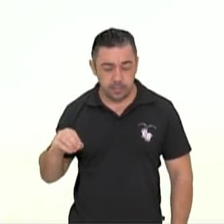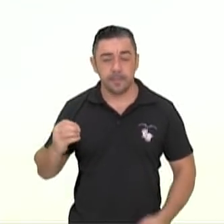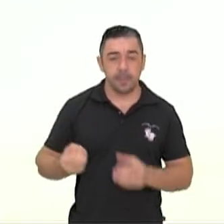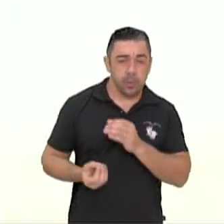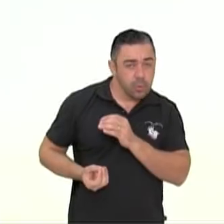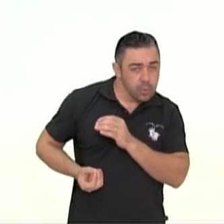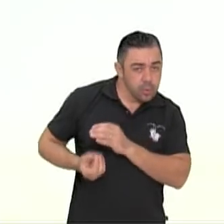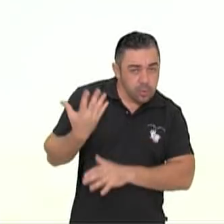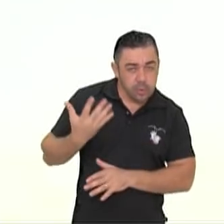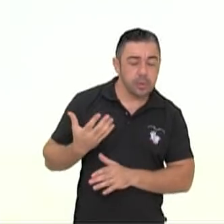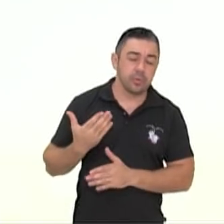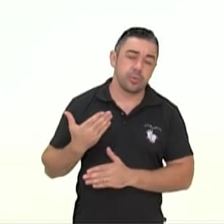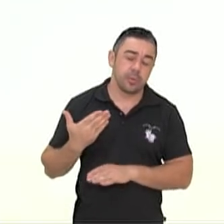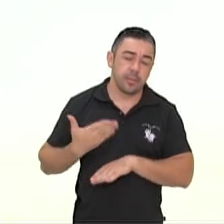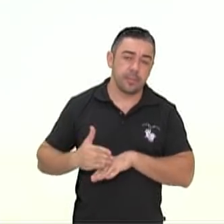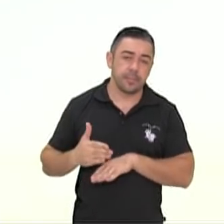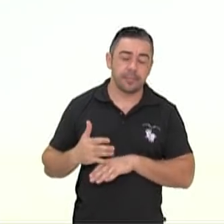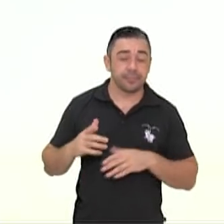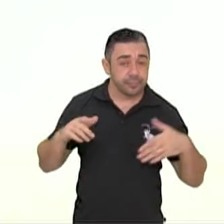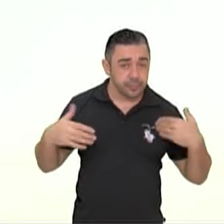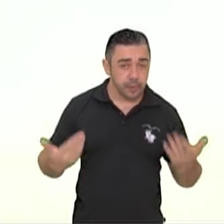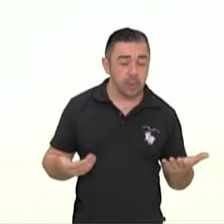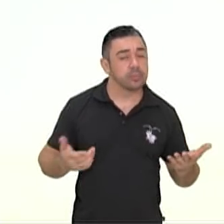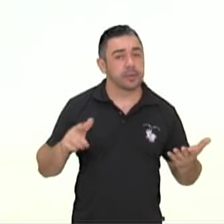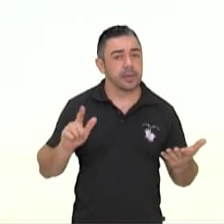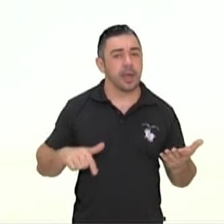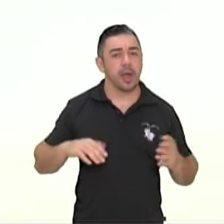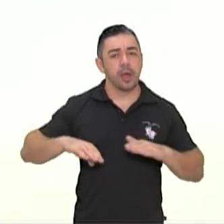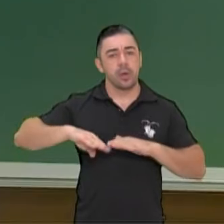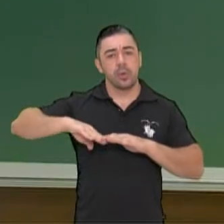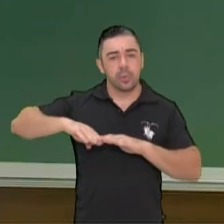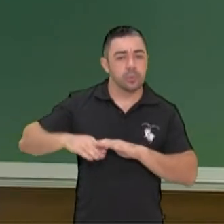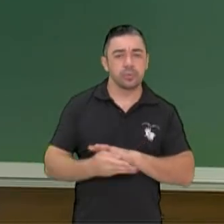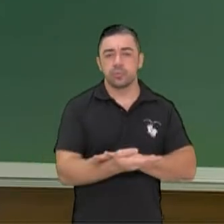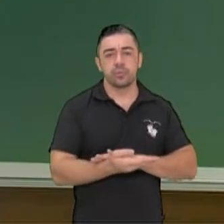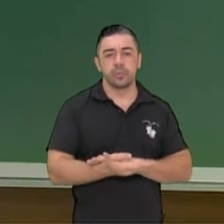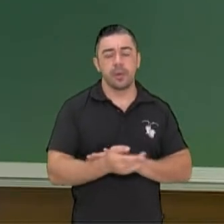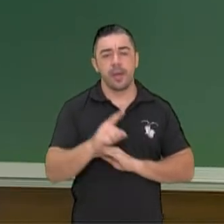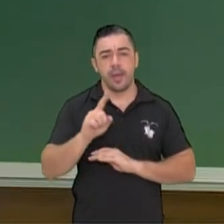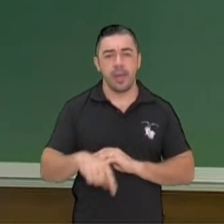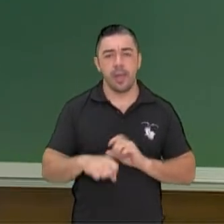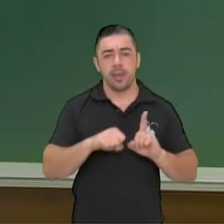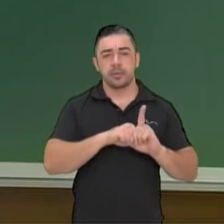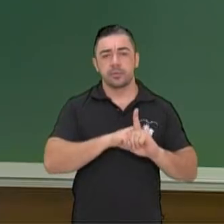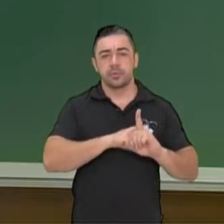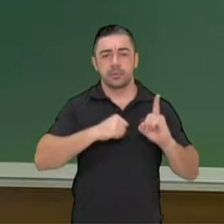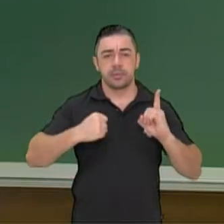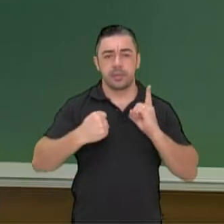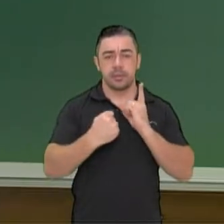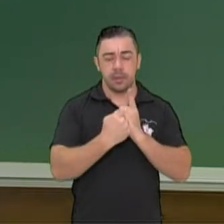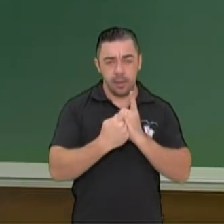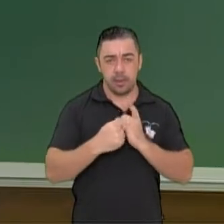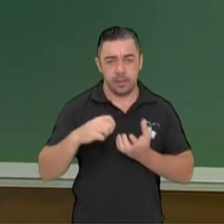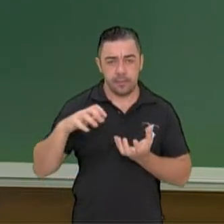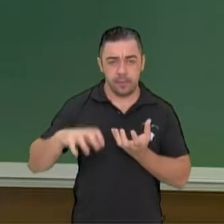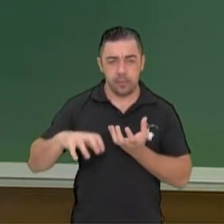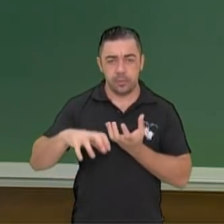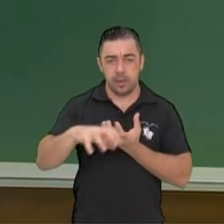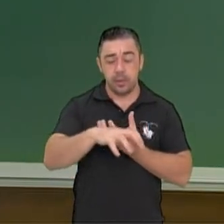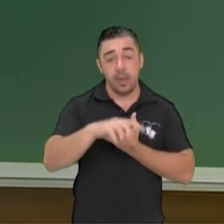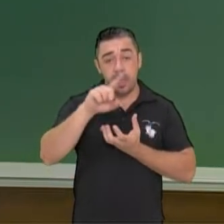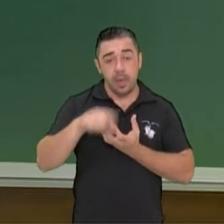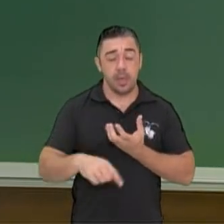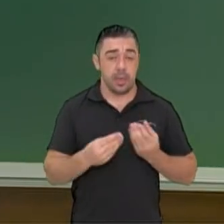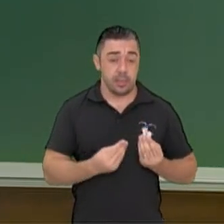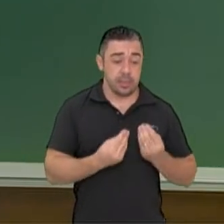origem a uma prática que foi a estrutura social do feudalismo, que era a entrega de doações